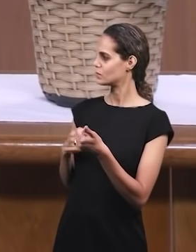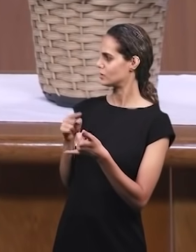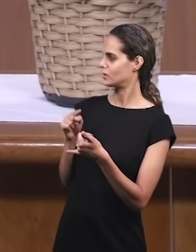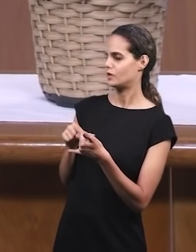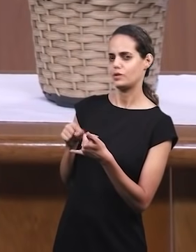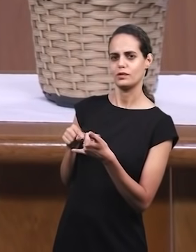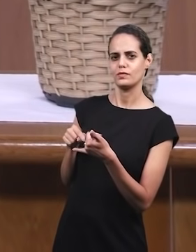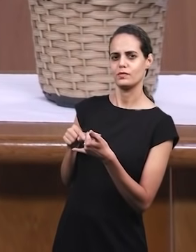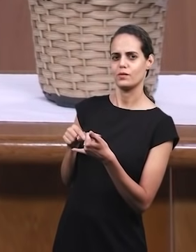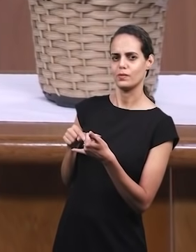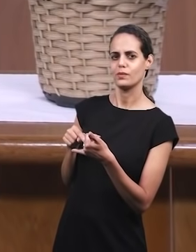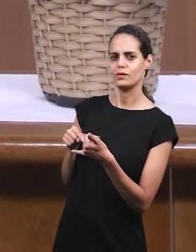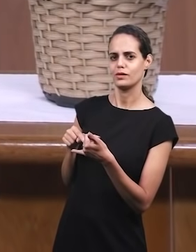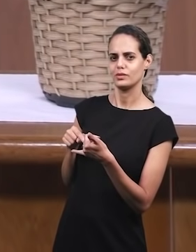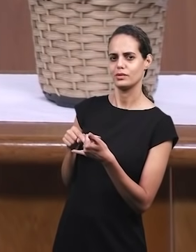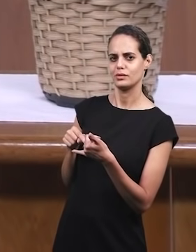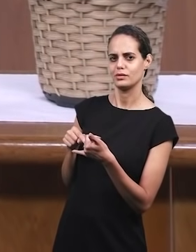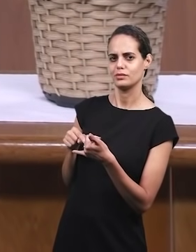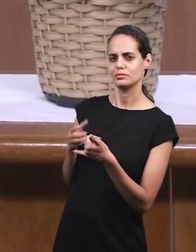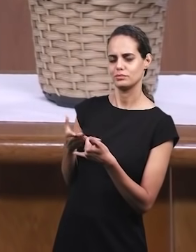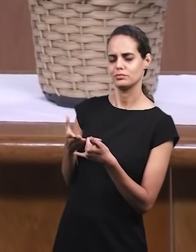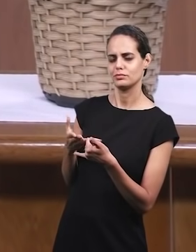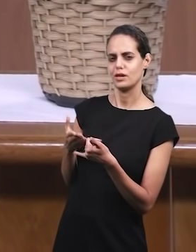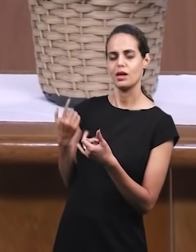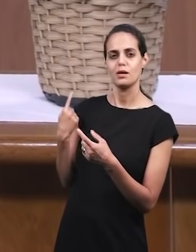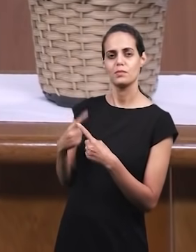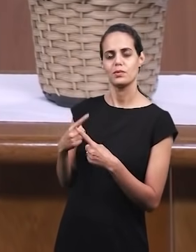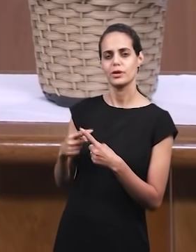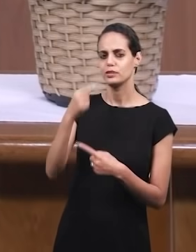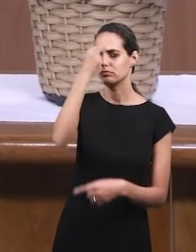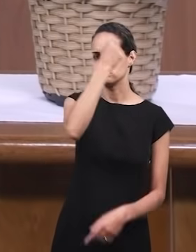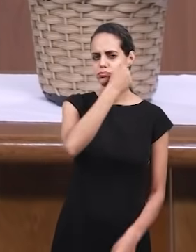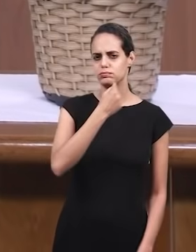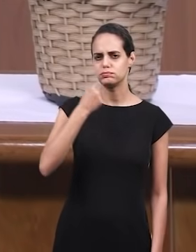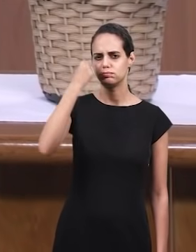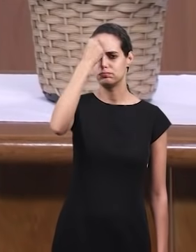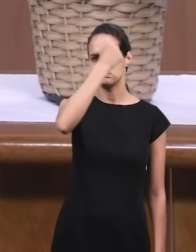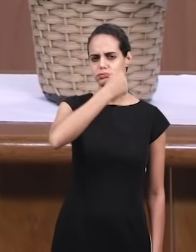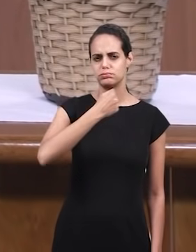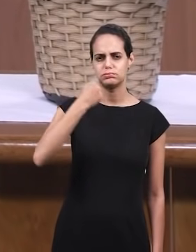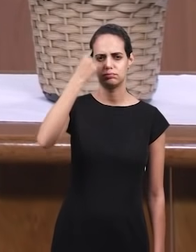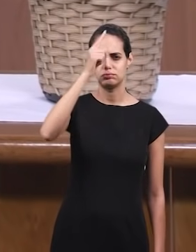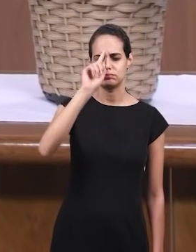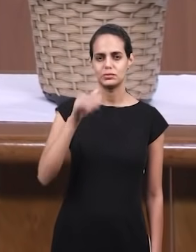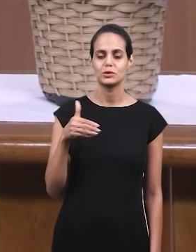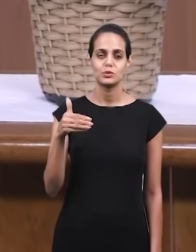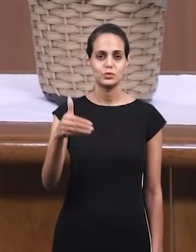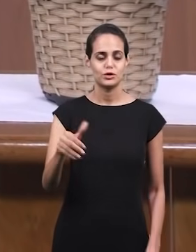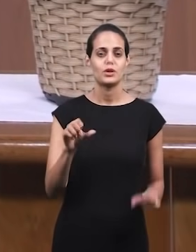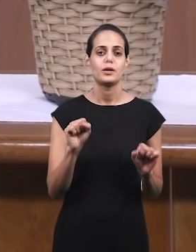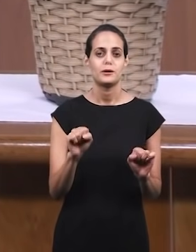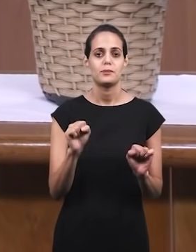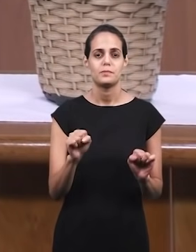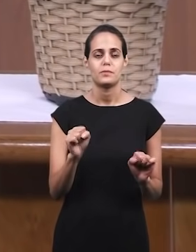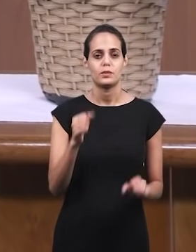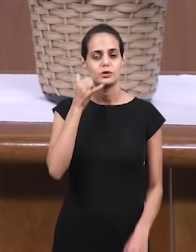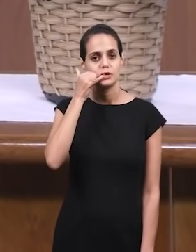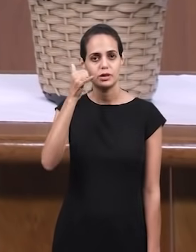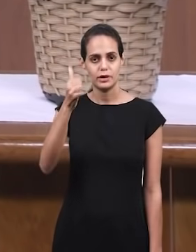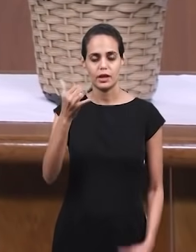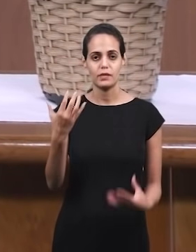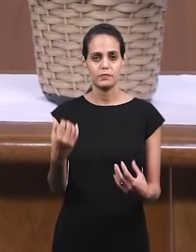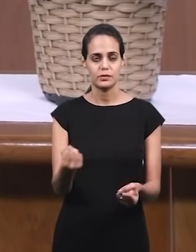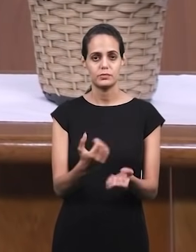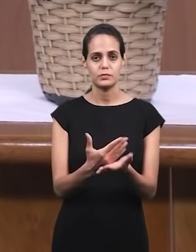ele, anote, não deixe de guardar esse número porque ele funciona 24 horas por dia, você pode fazer essa ligação. Nós vamos agora orar,